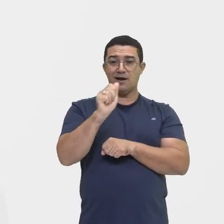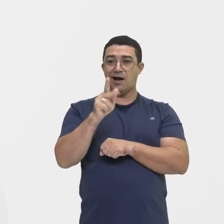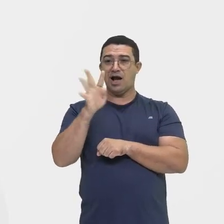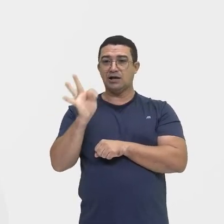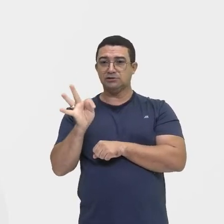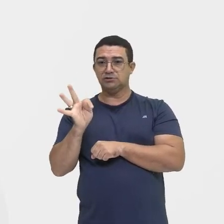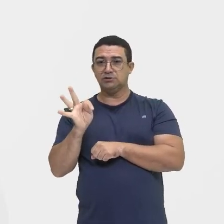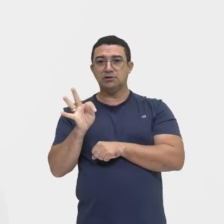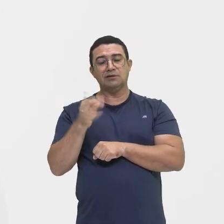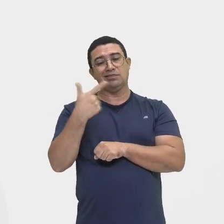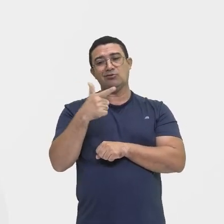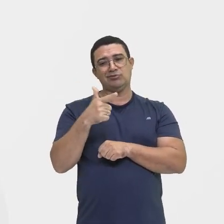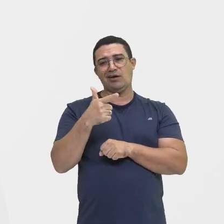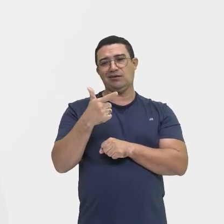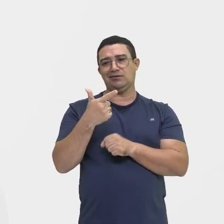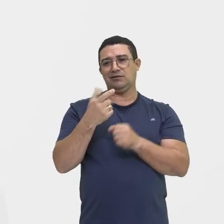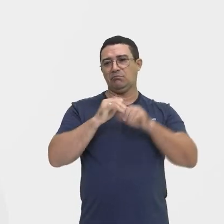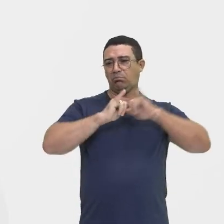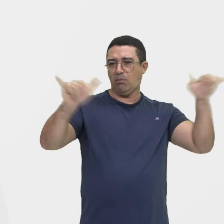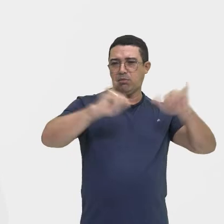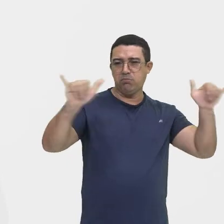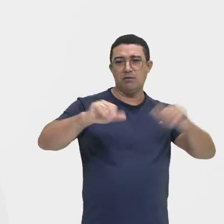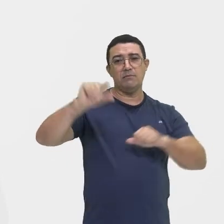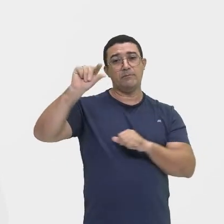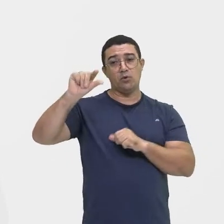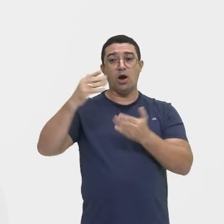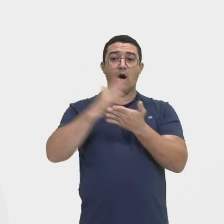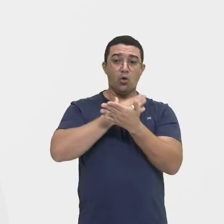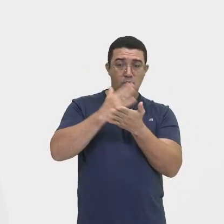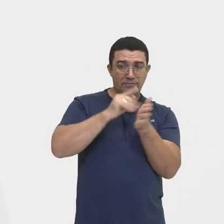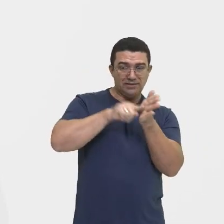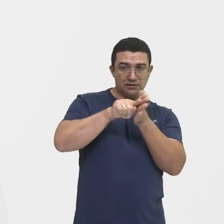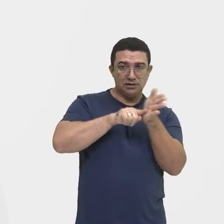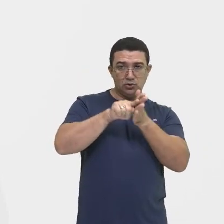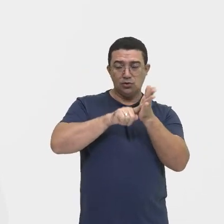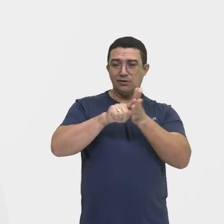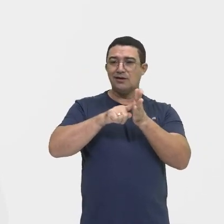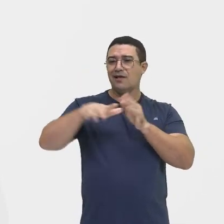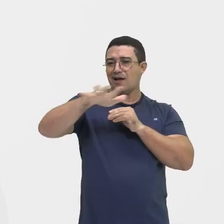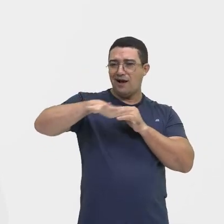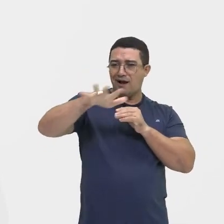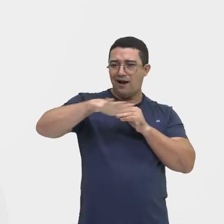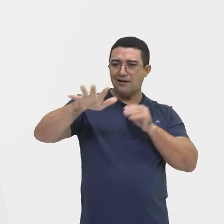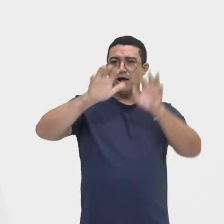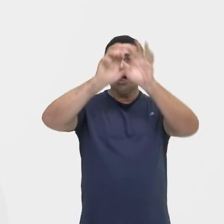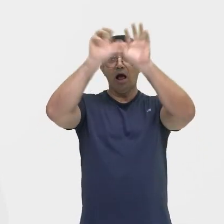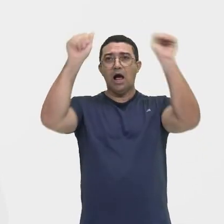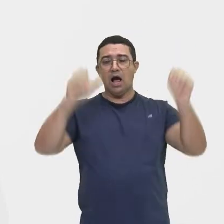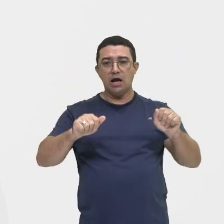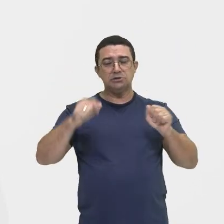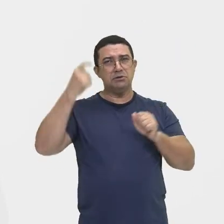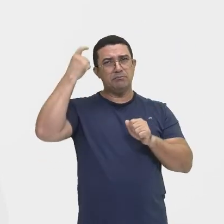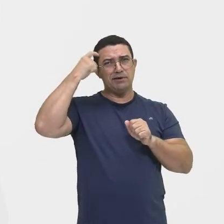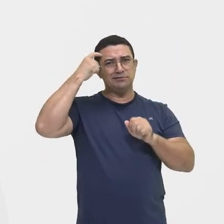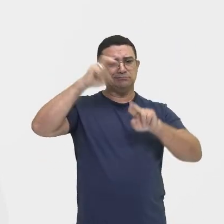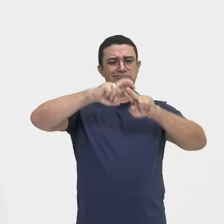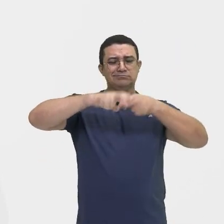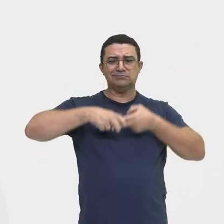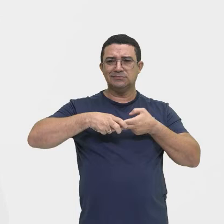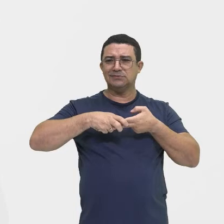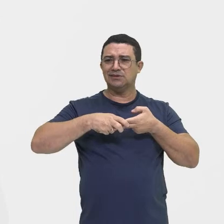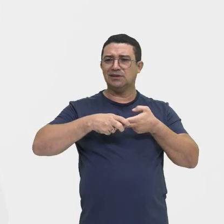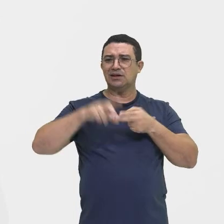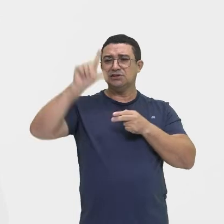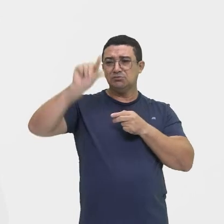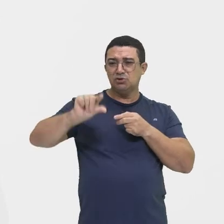divulgadas ultimamente. Muitos pesquisadores em arte afirmam que um dos motivos para essa